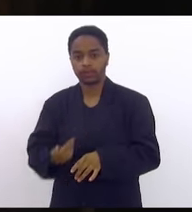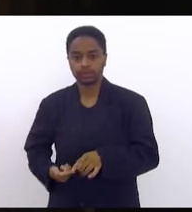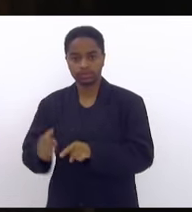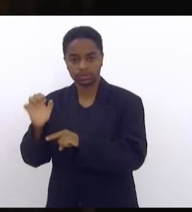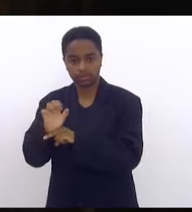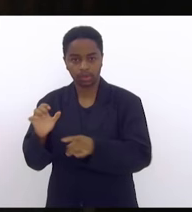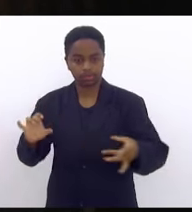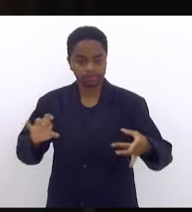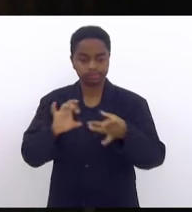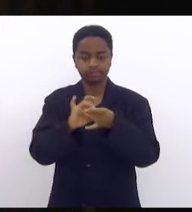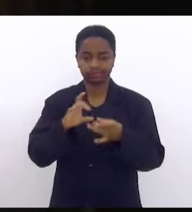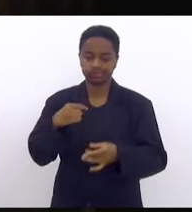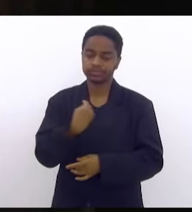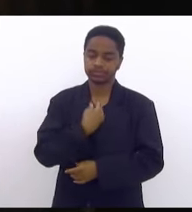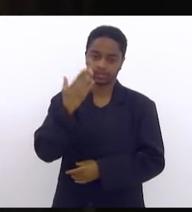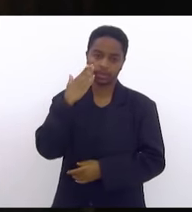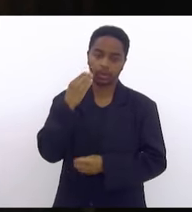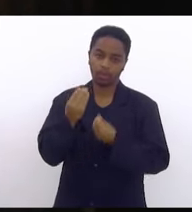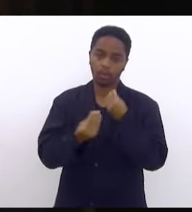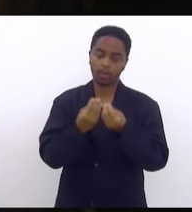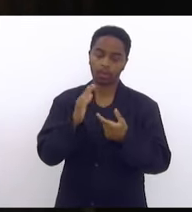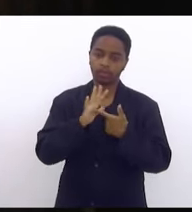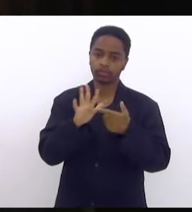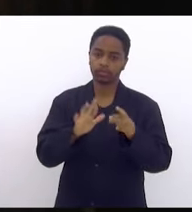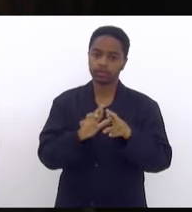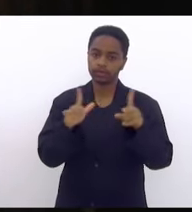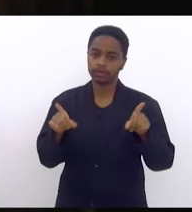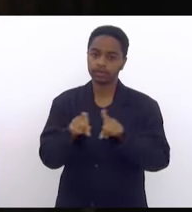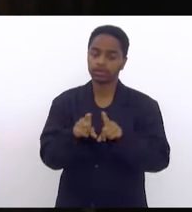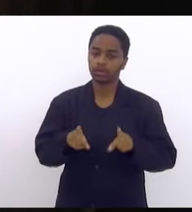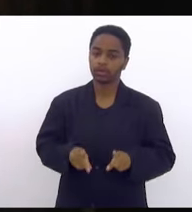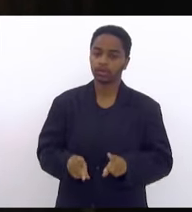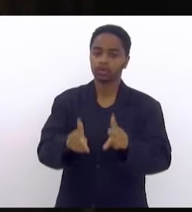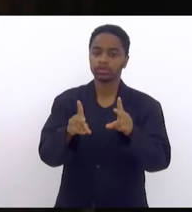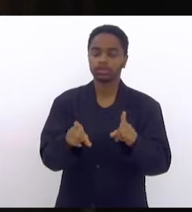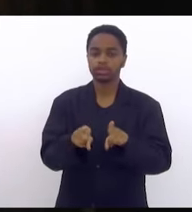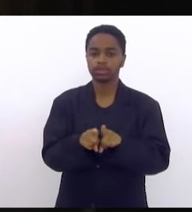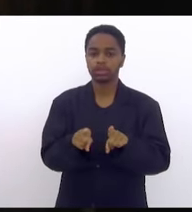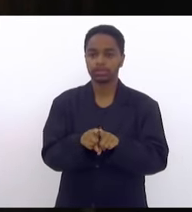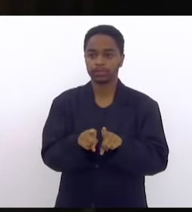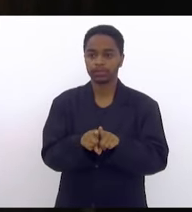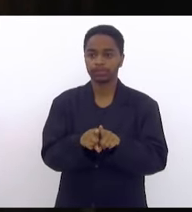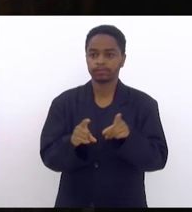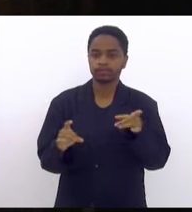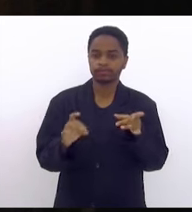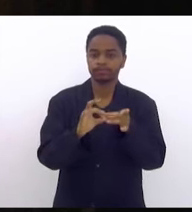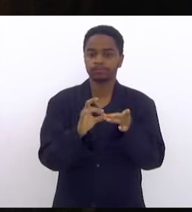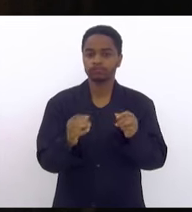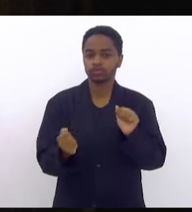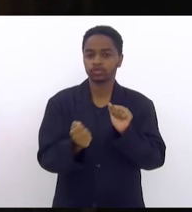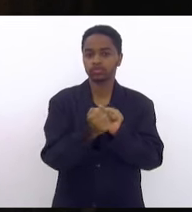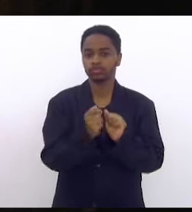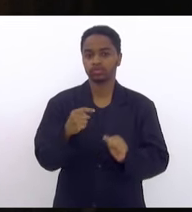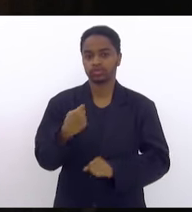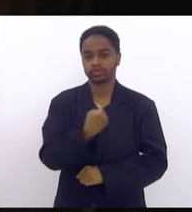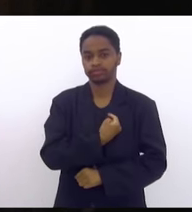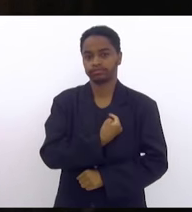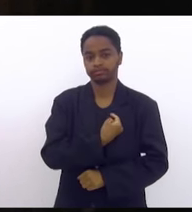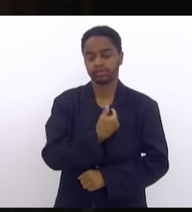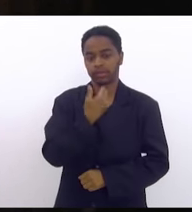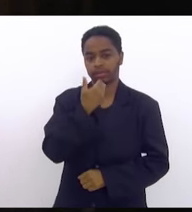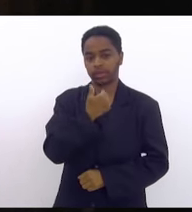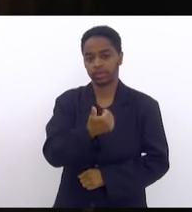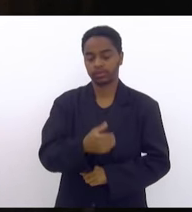gente sabe a diferença, mantê-los e podendo mantê-los também, quanto mais próximo de nós, melhor,